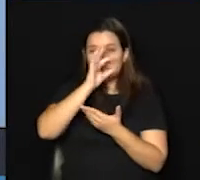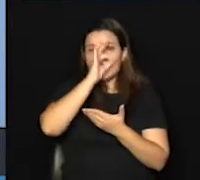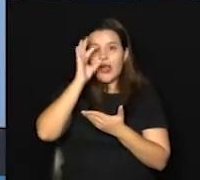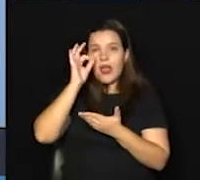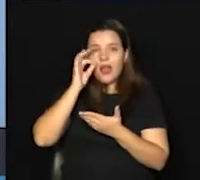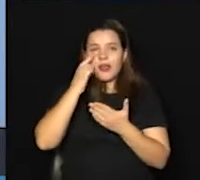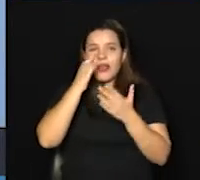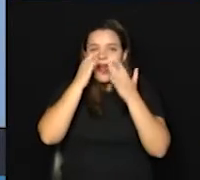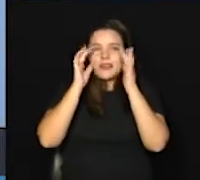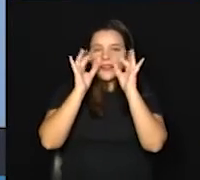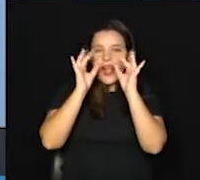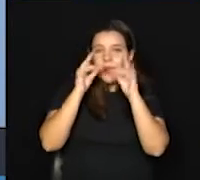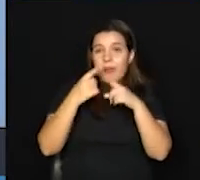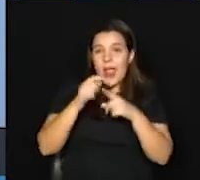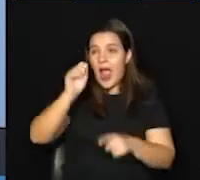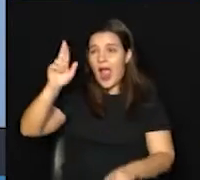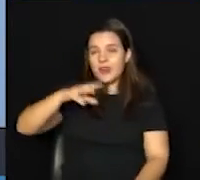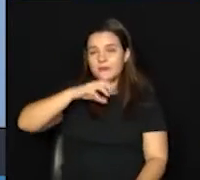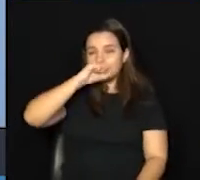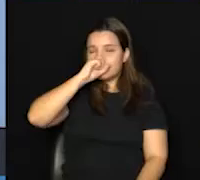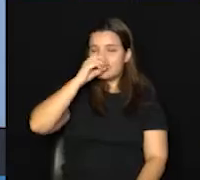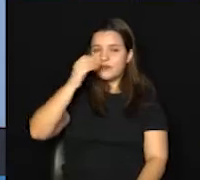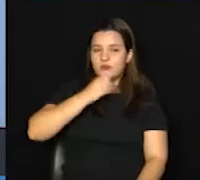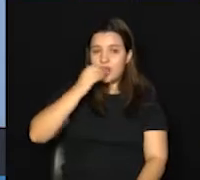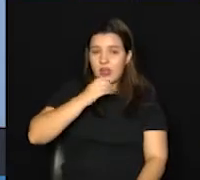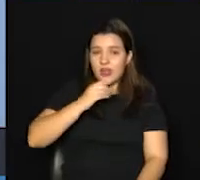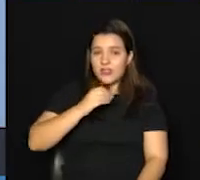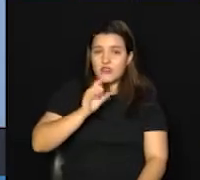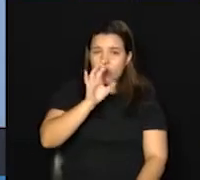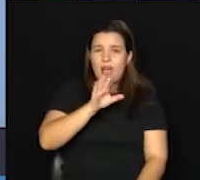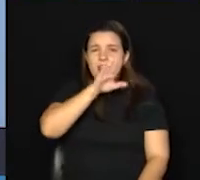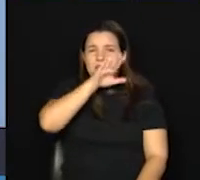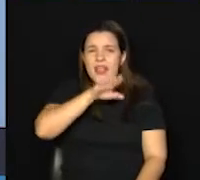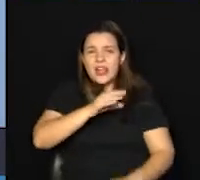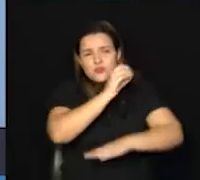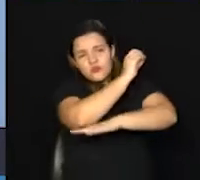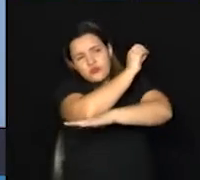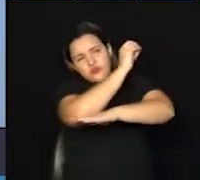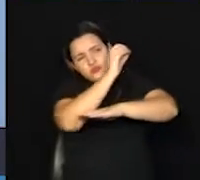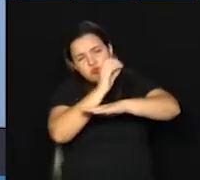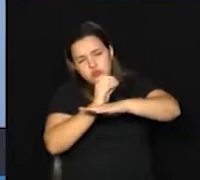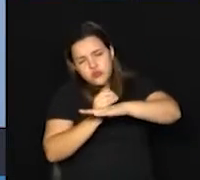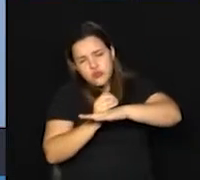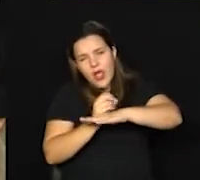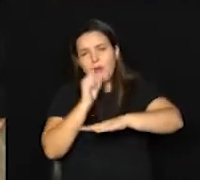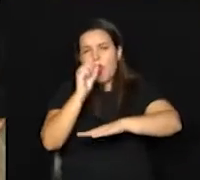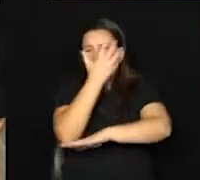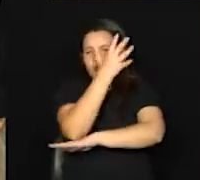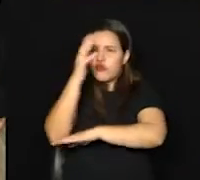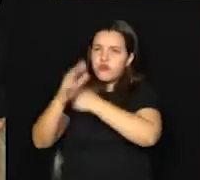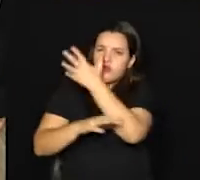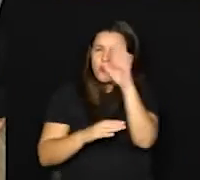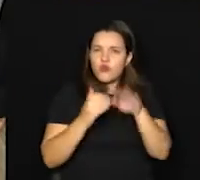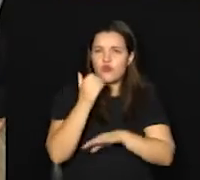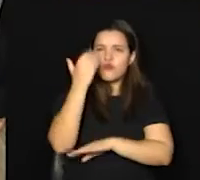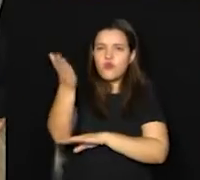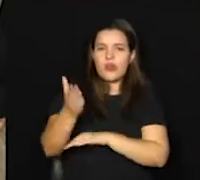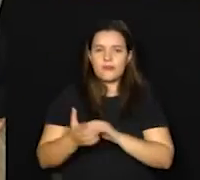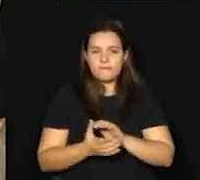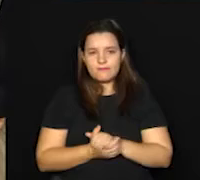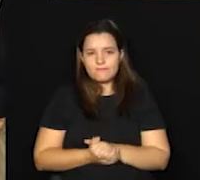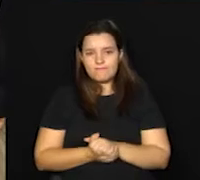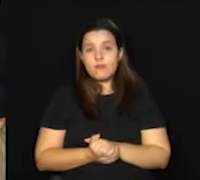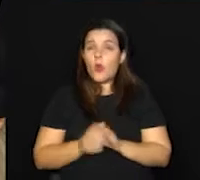mantendo assim as atividades só bem no finalzinho da tarde ou no começo da manhã. E isso, Gabriel, tem